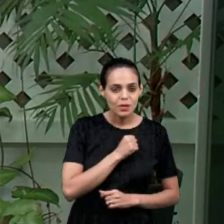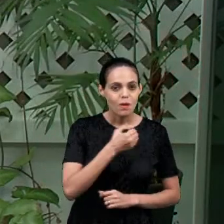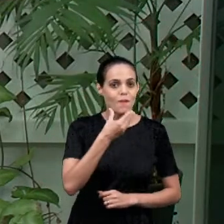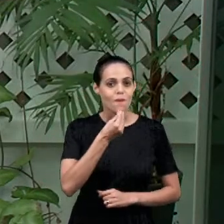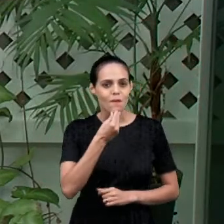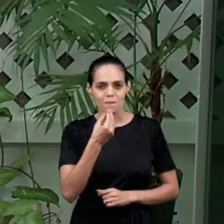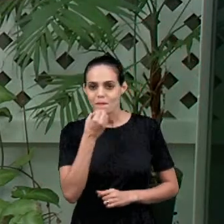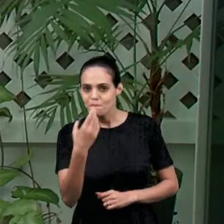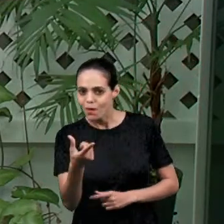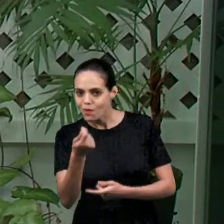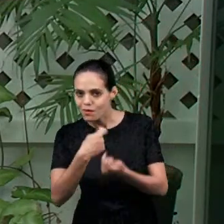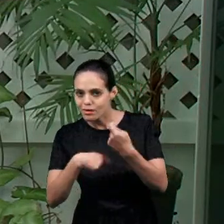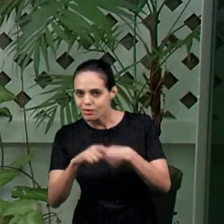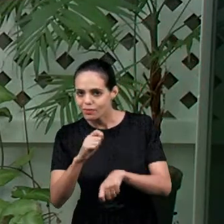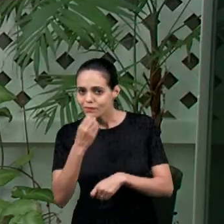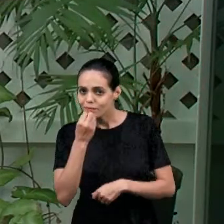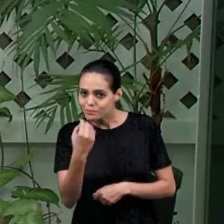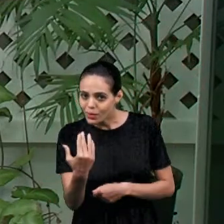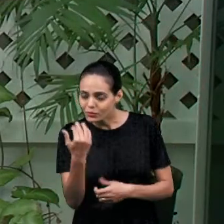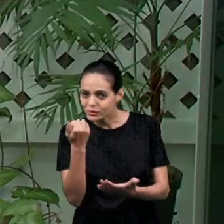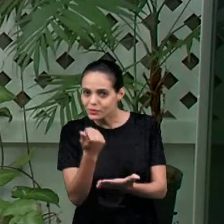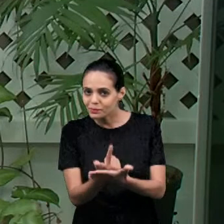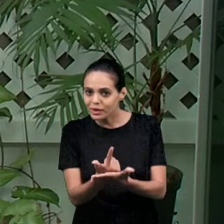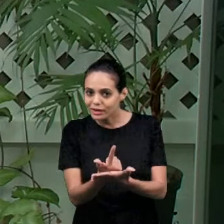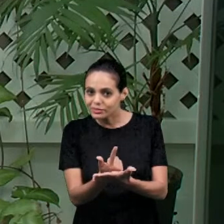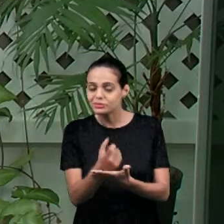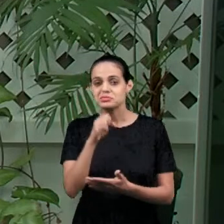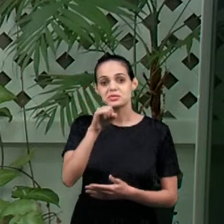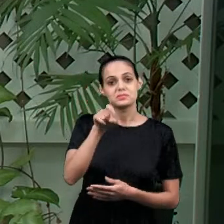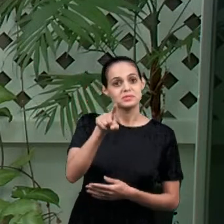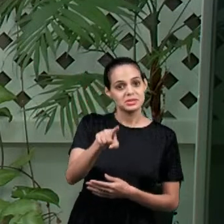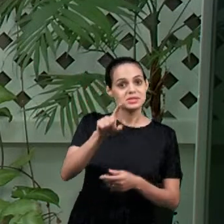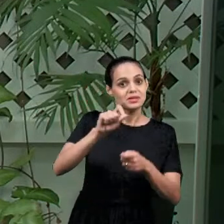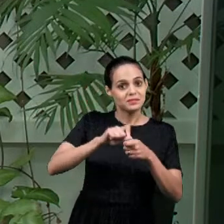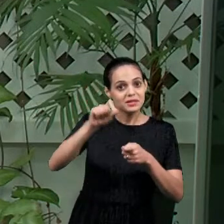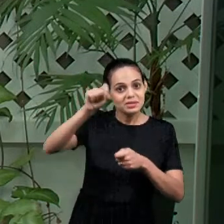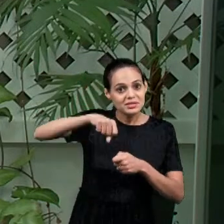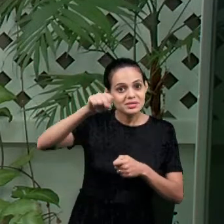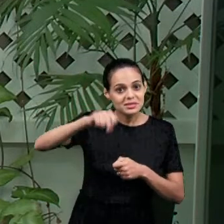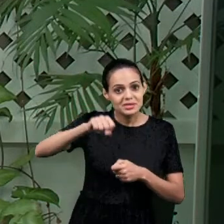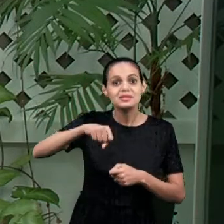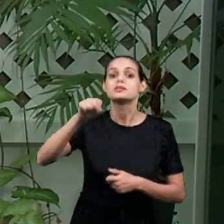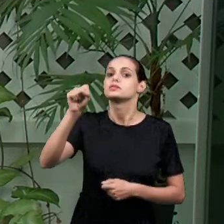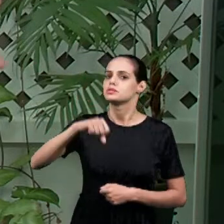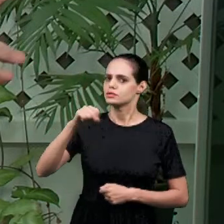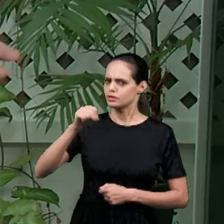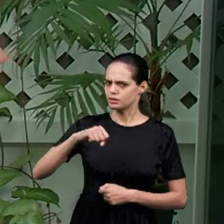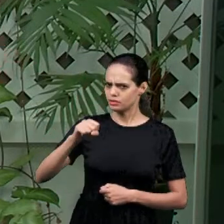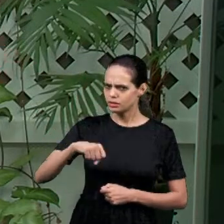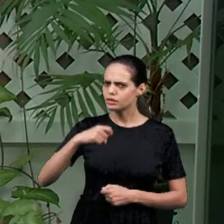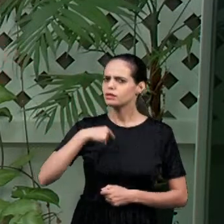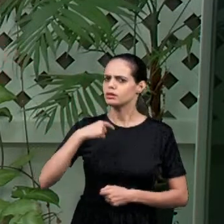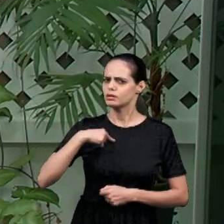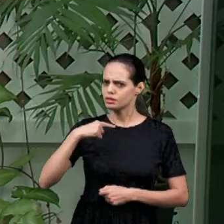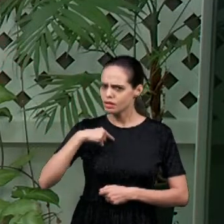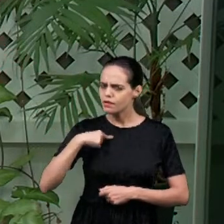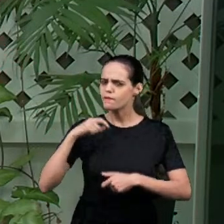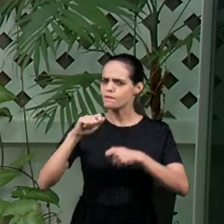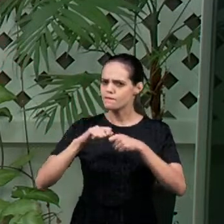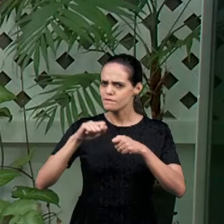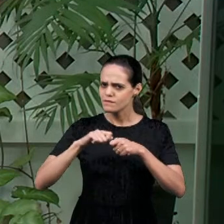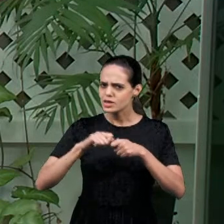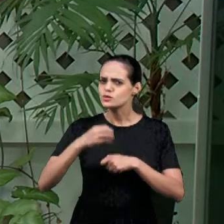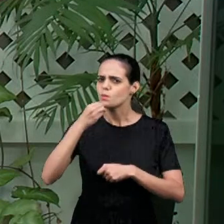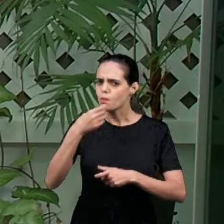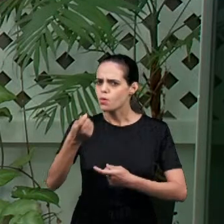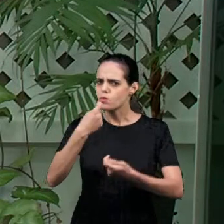você fez um bom negócio? Se você fez, aí você está dizendo, sim, você fez um bom negócio. A sua